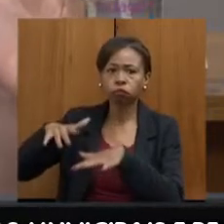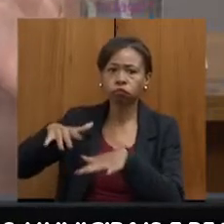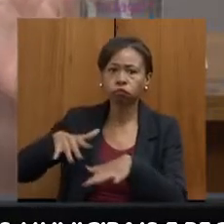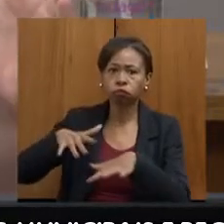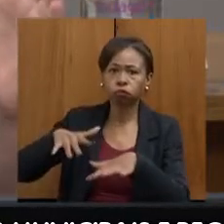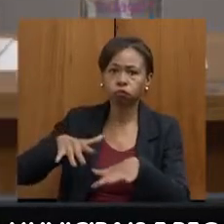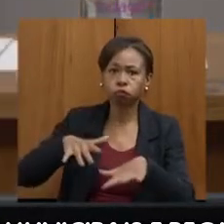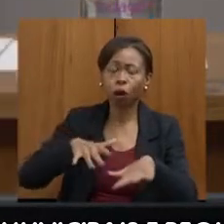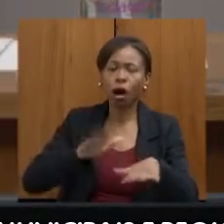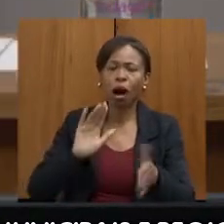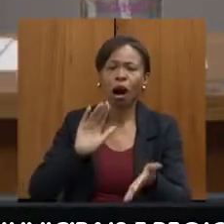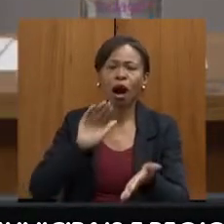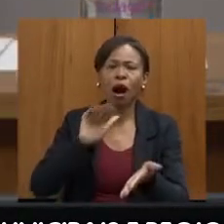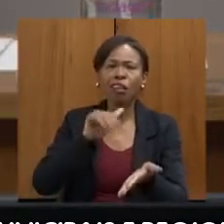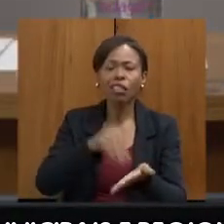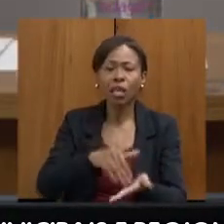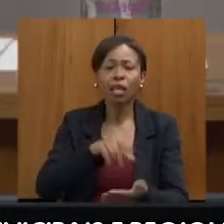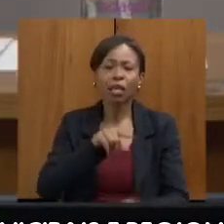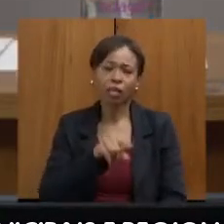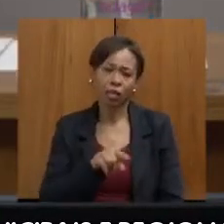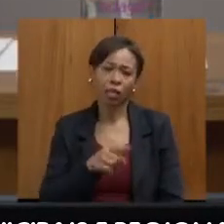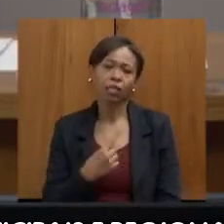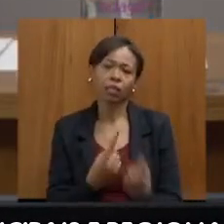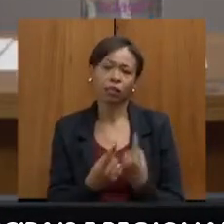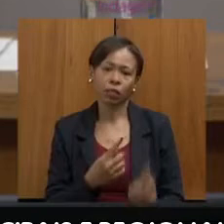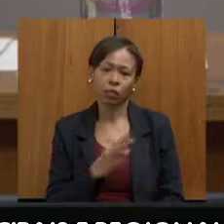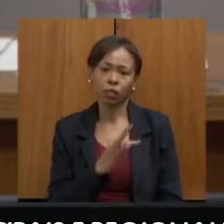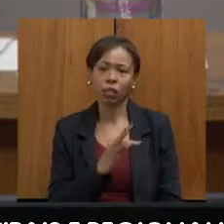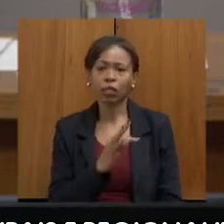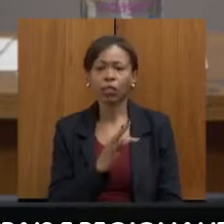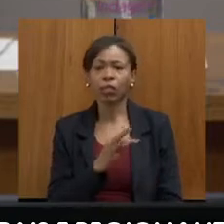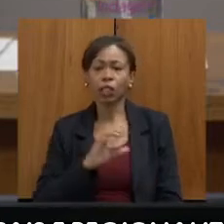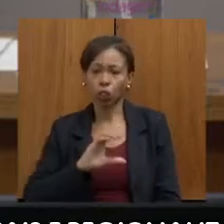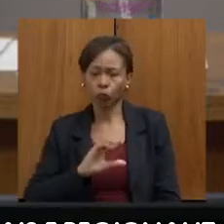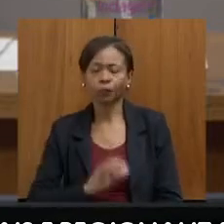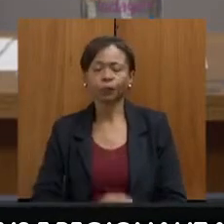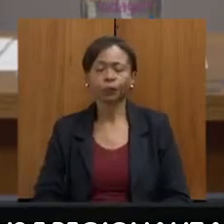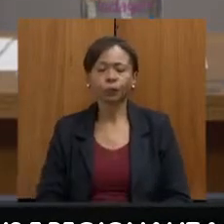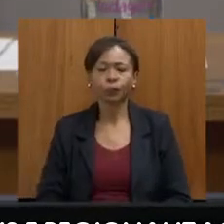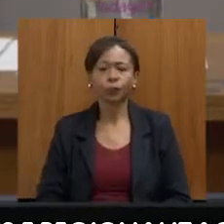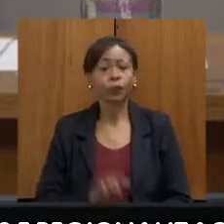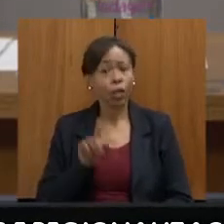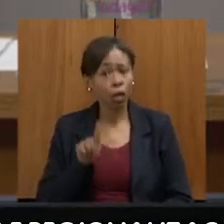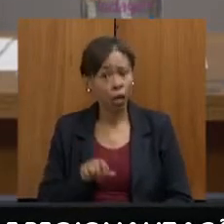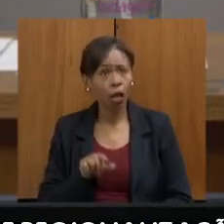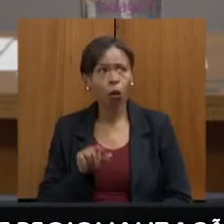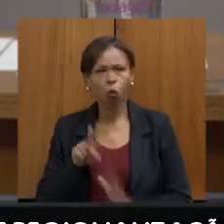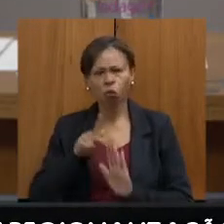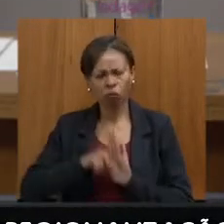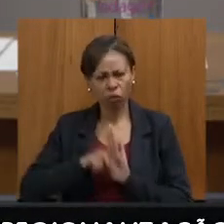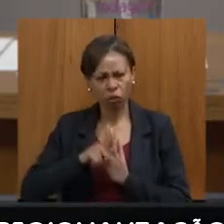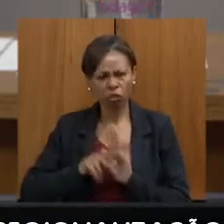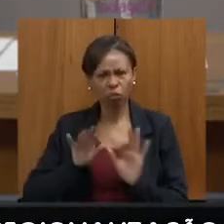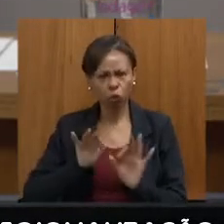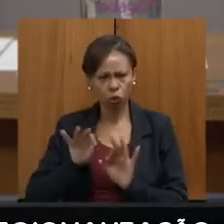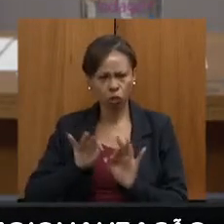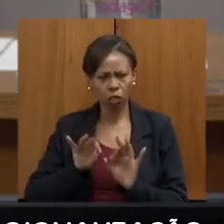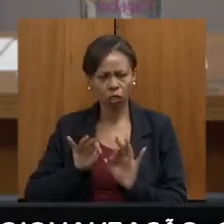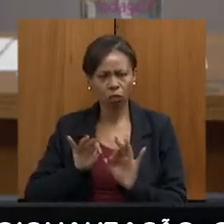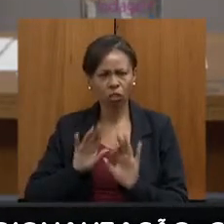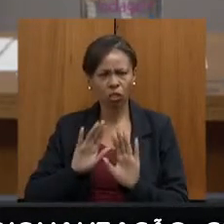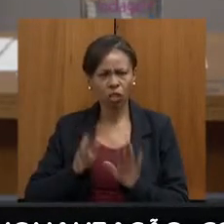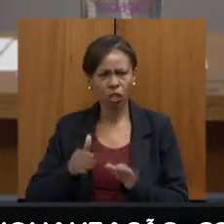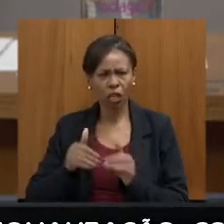desemboca ali na Tereza Cristina Esse é o projeto que já existia mais